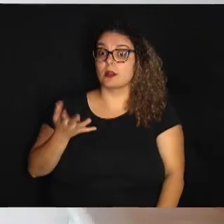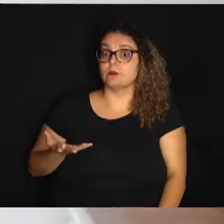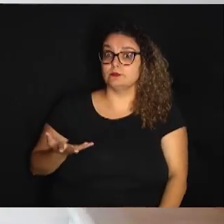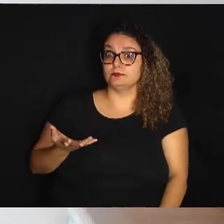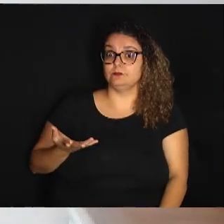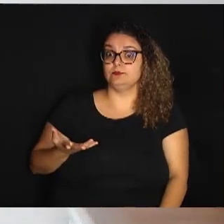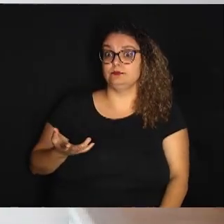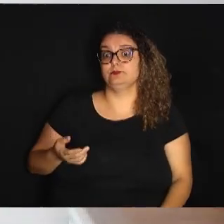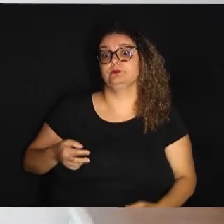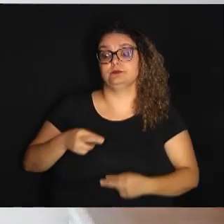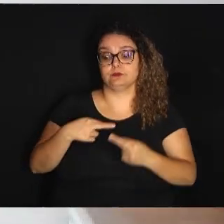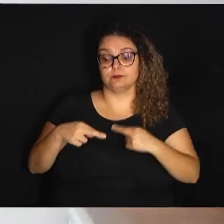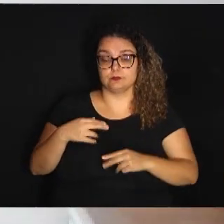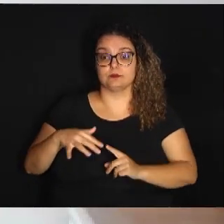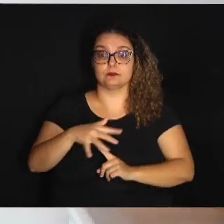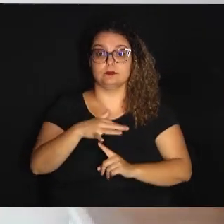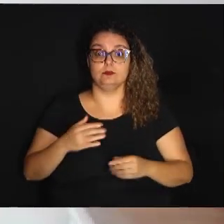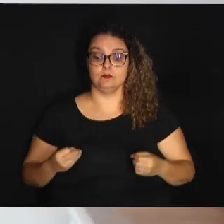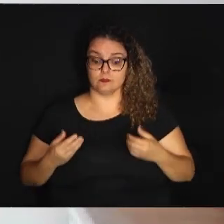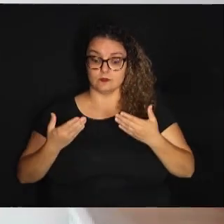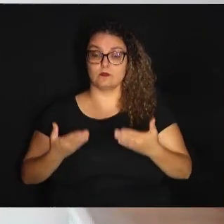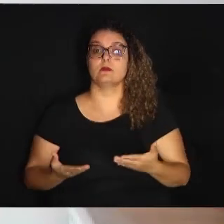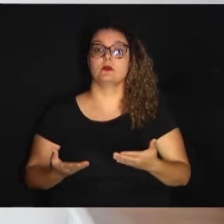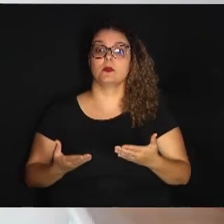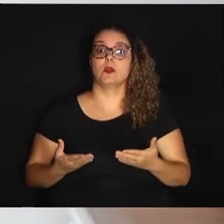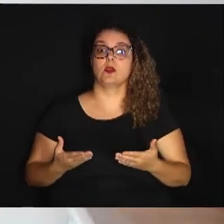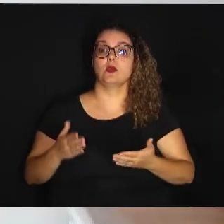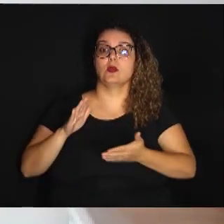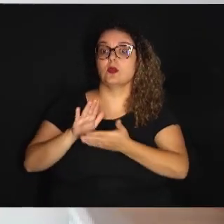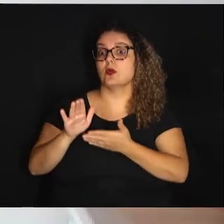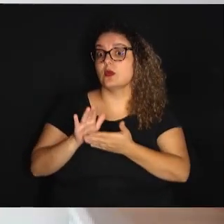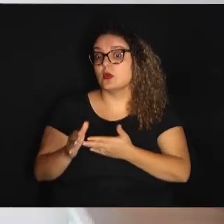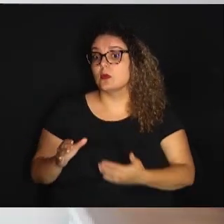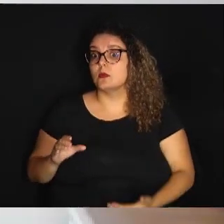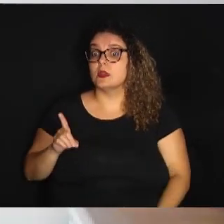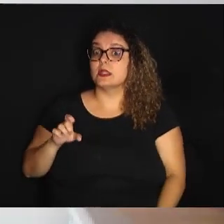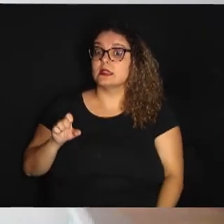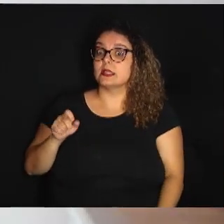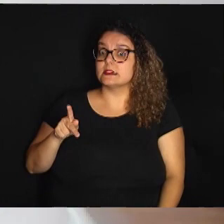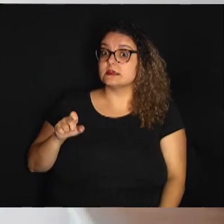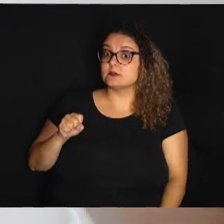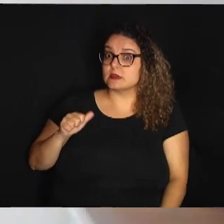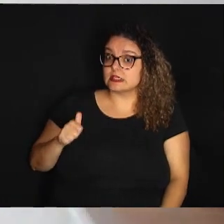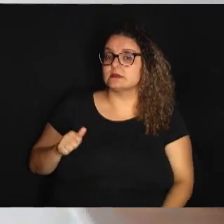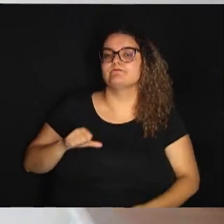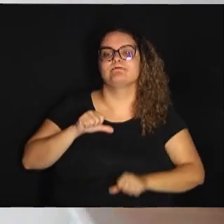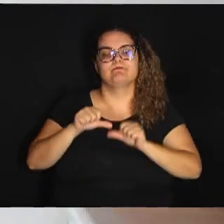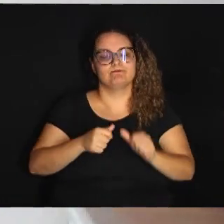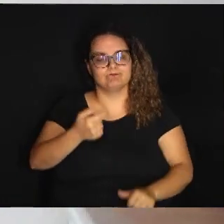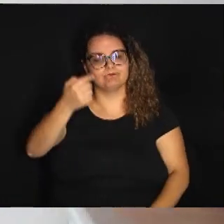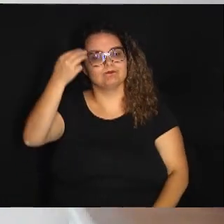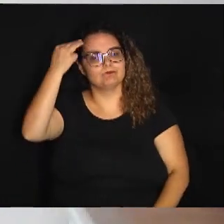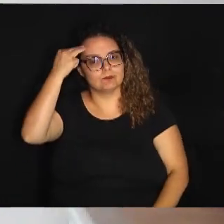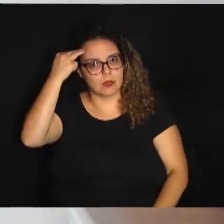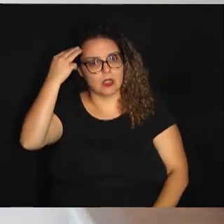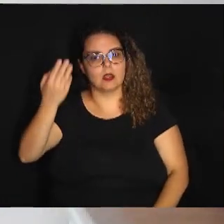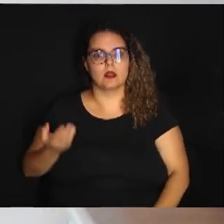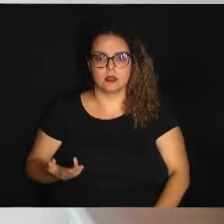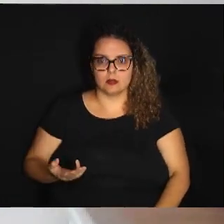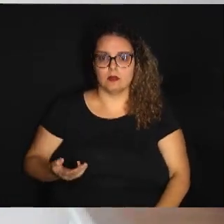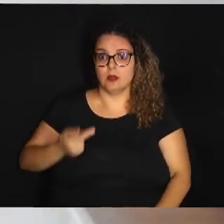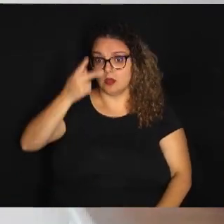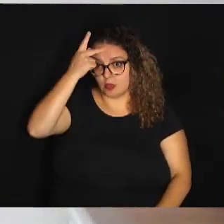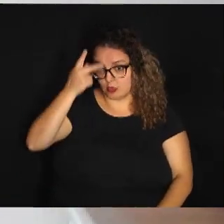uma coisa que é interessante, a questão ambiental é sempre colocada como despesa, como custo, mas a gente precisa mudar